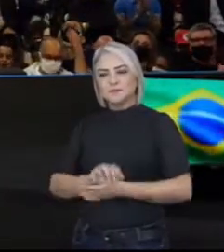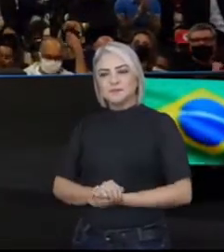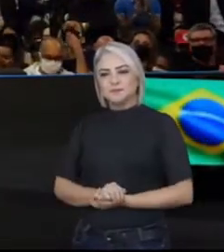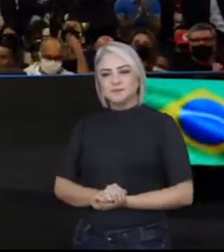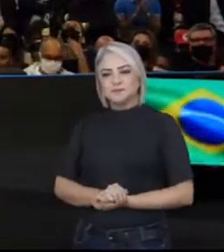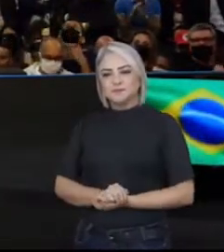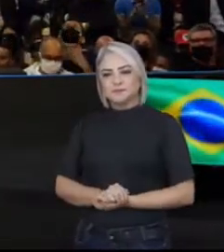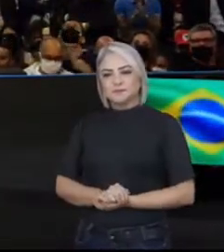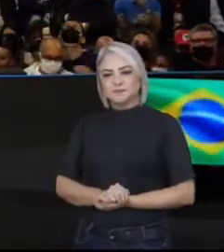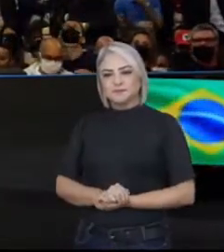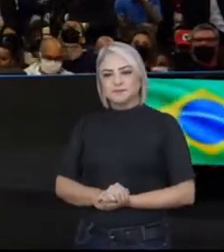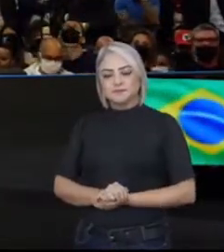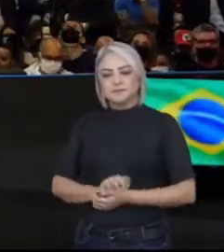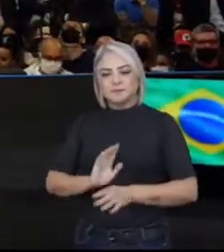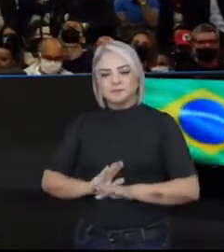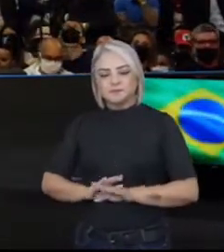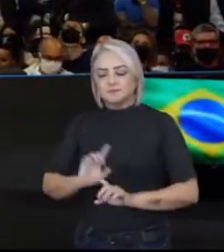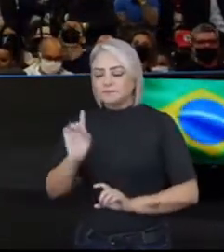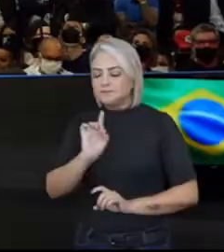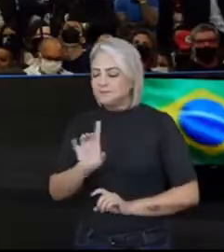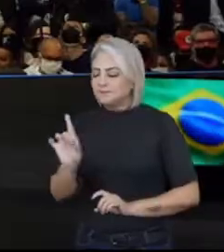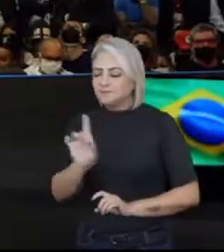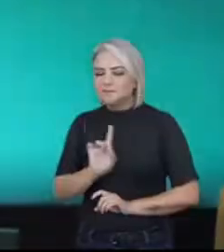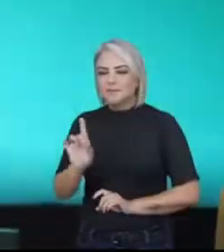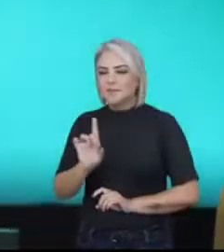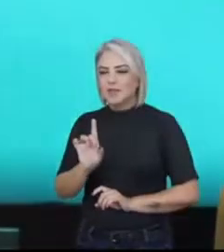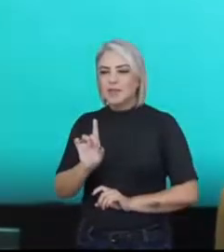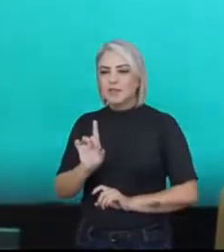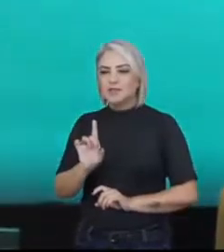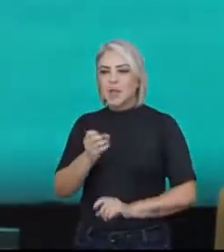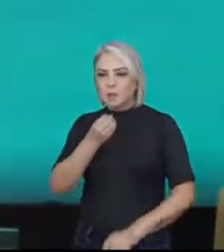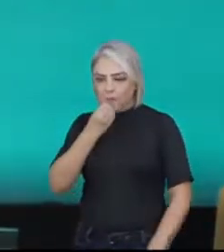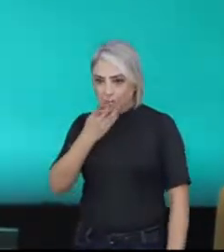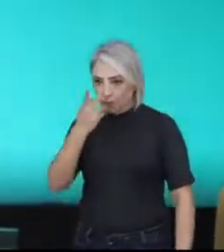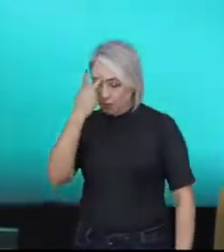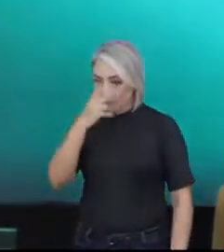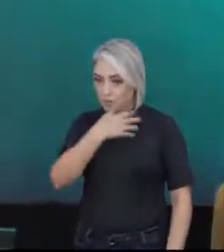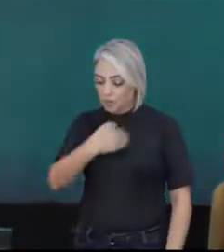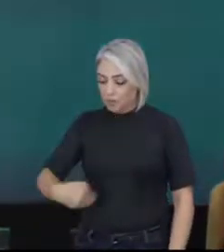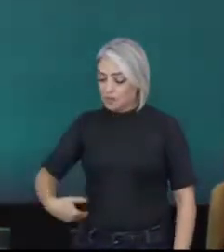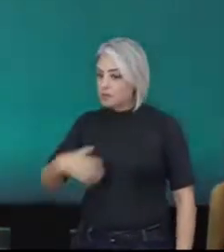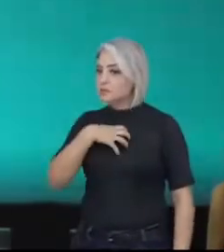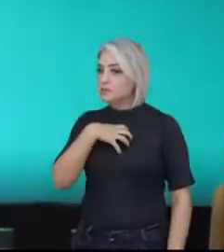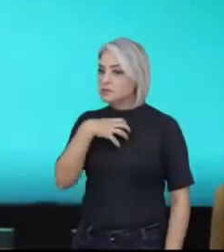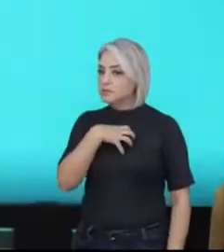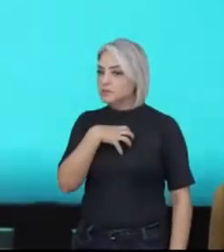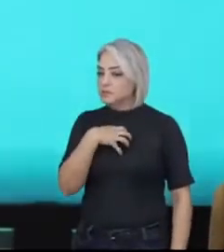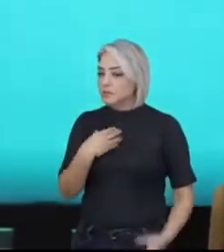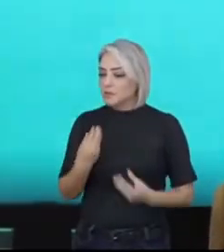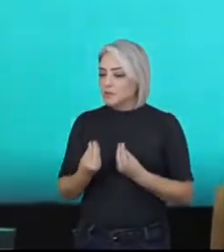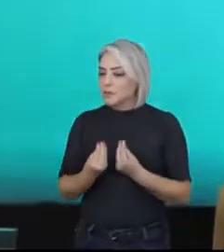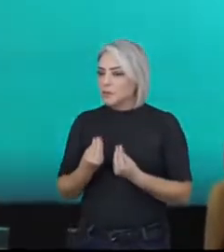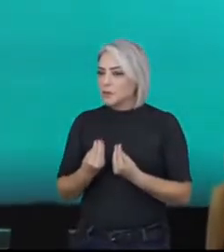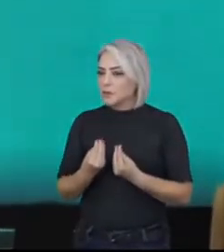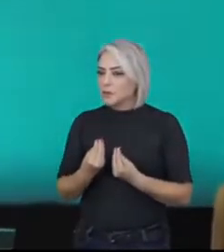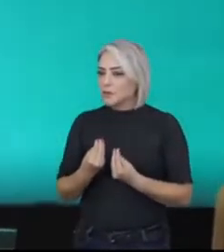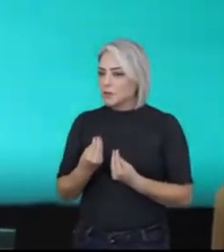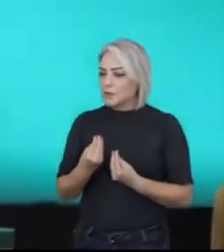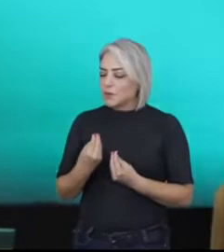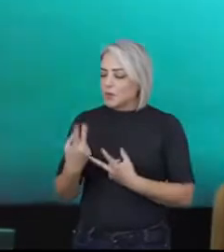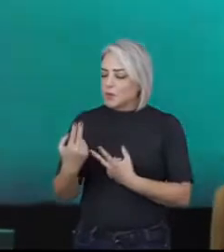Mas não basta ao bom governante sentir como se fossem suas as conquistas do povo